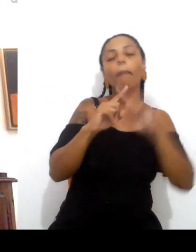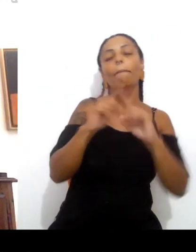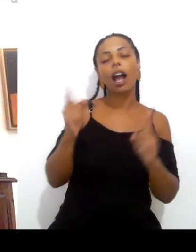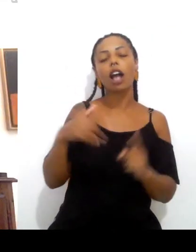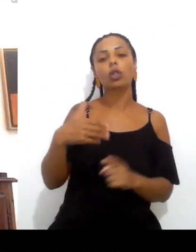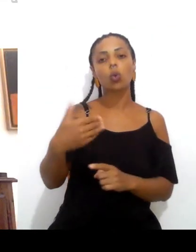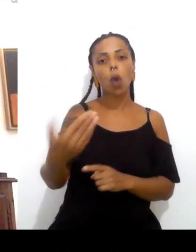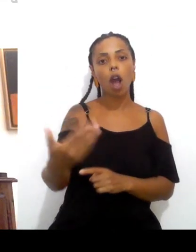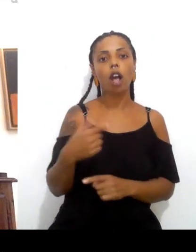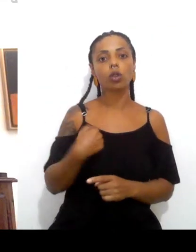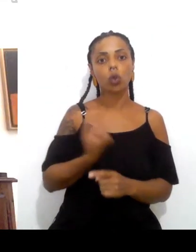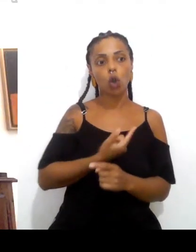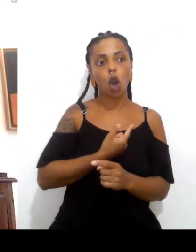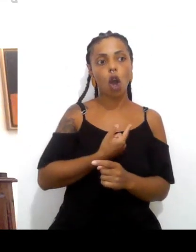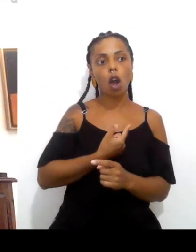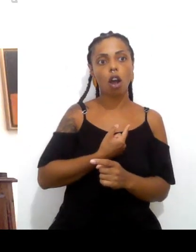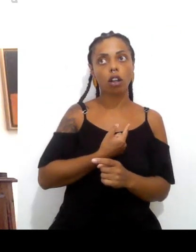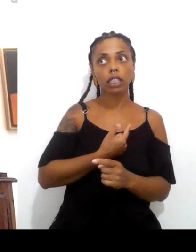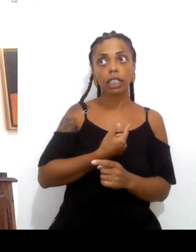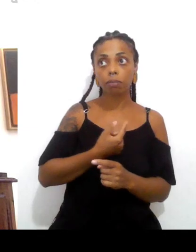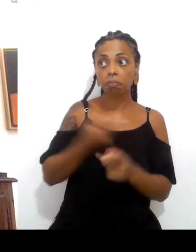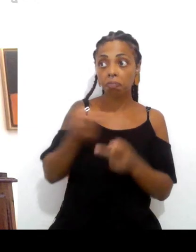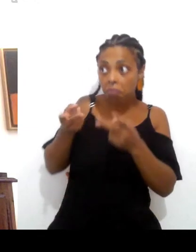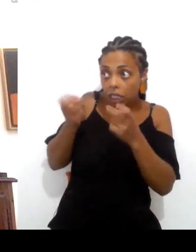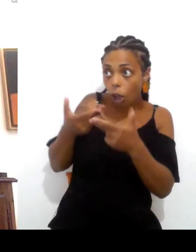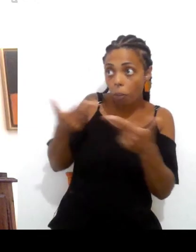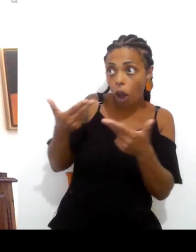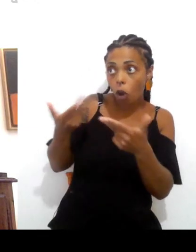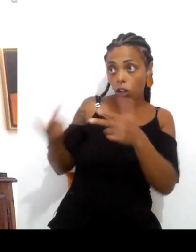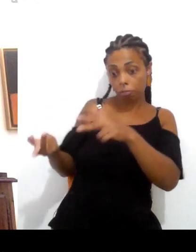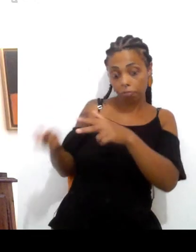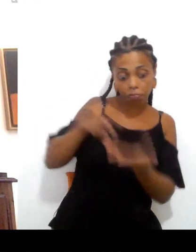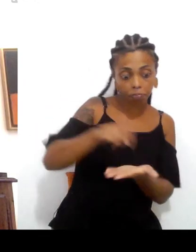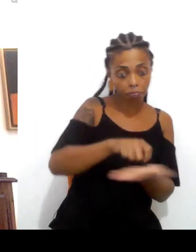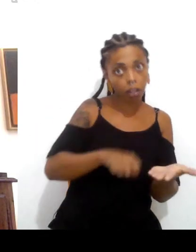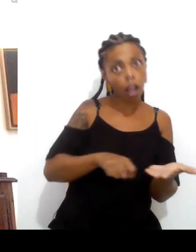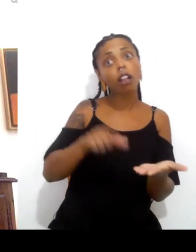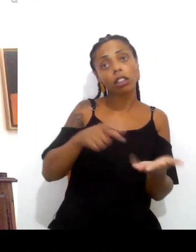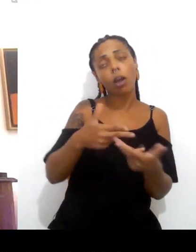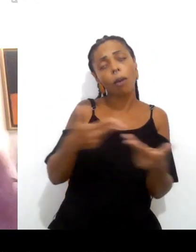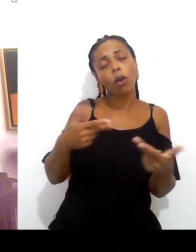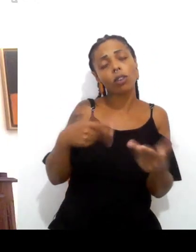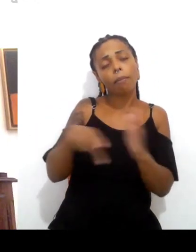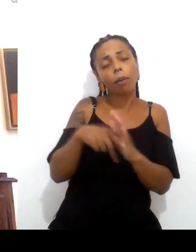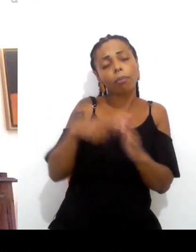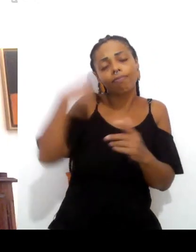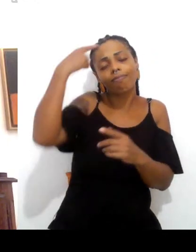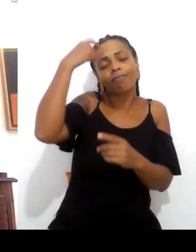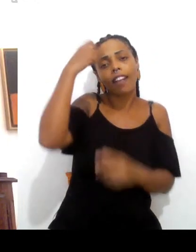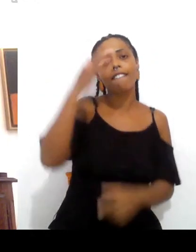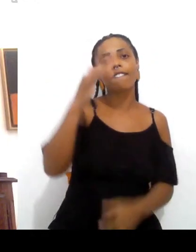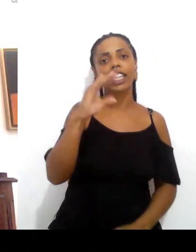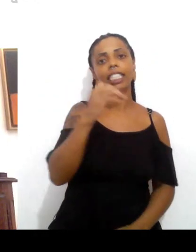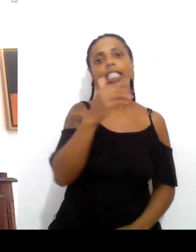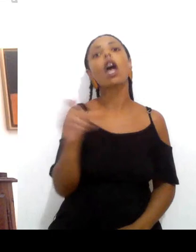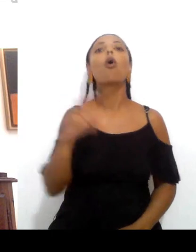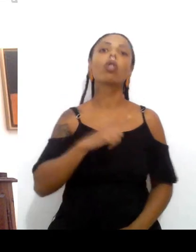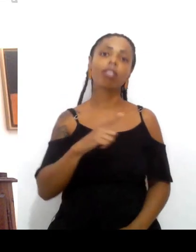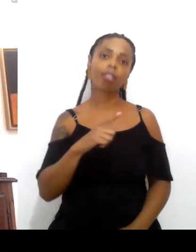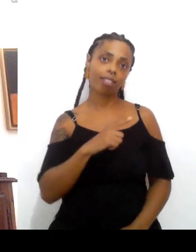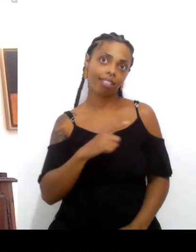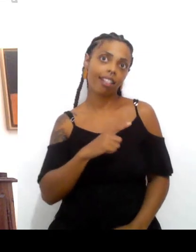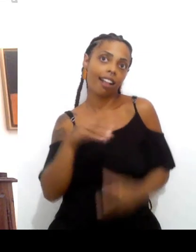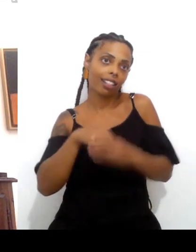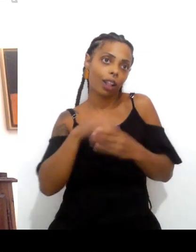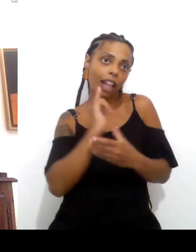interpreta alguma coisa em um elemento de ficcional aí um elemento de ficção nessa narrativa